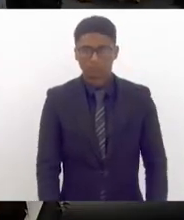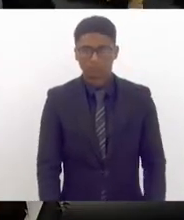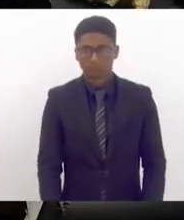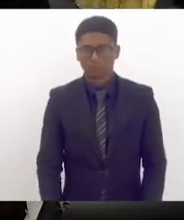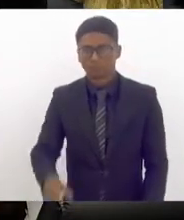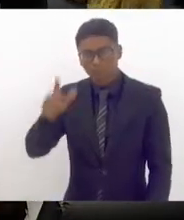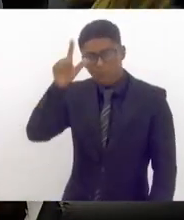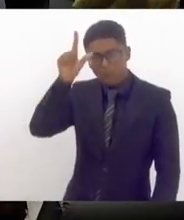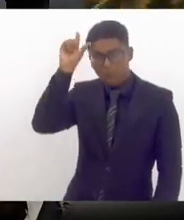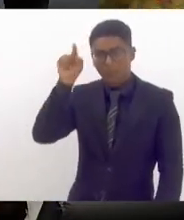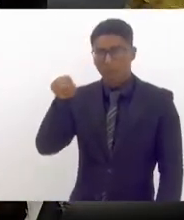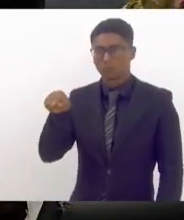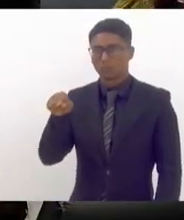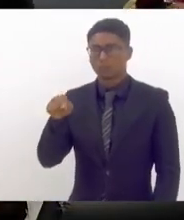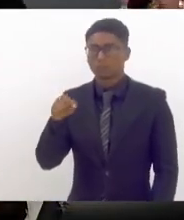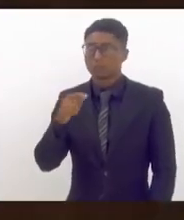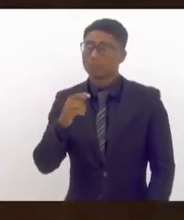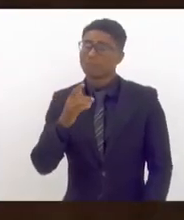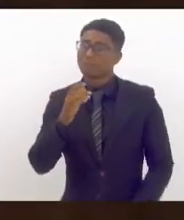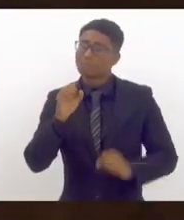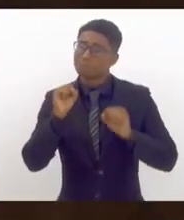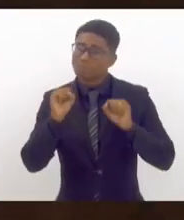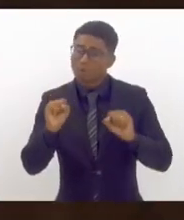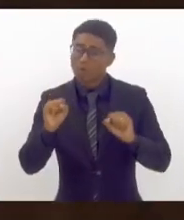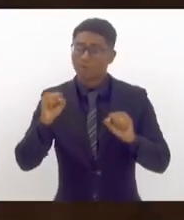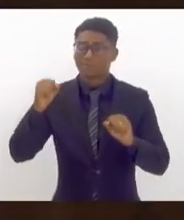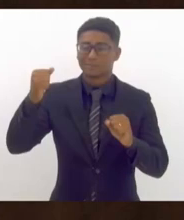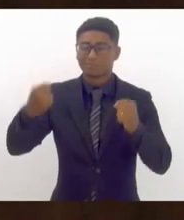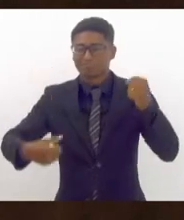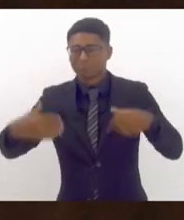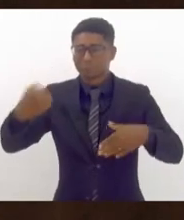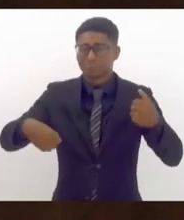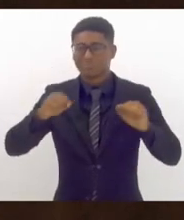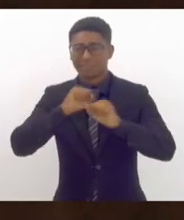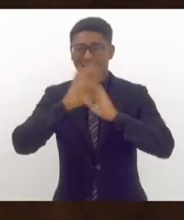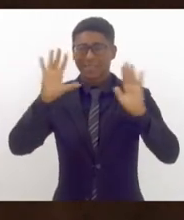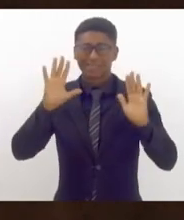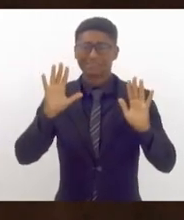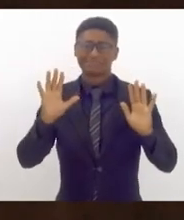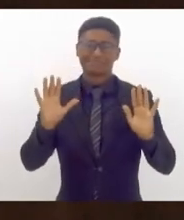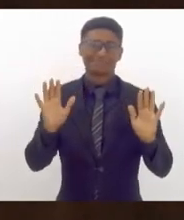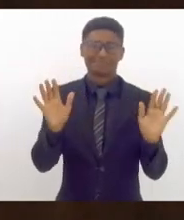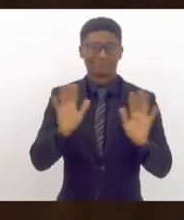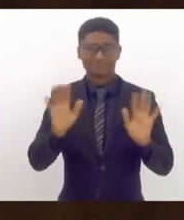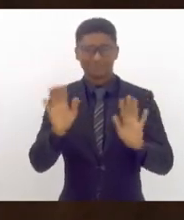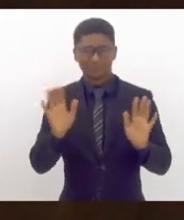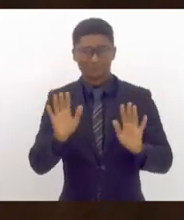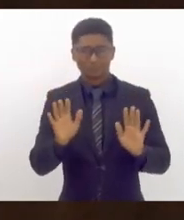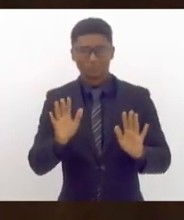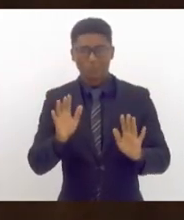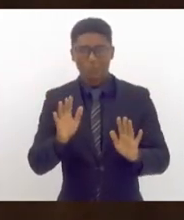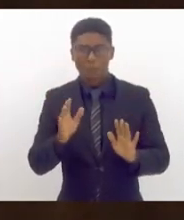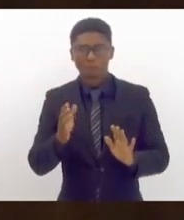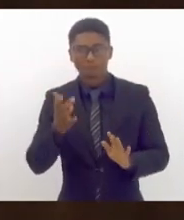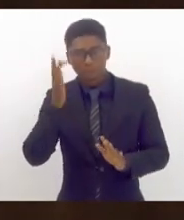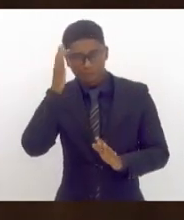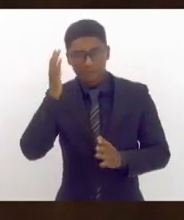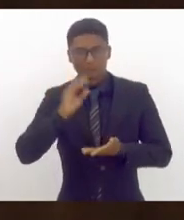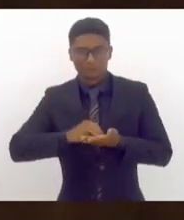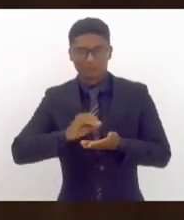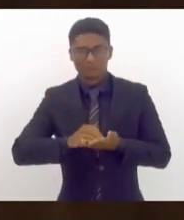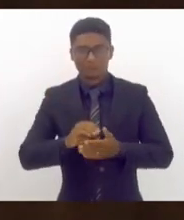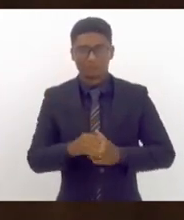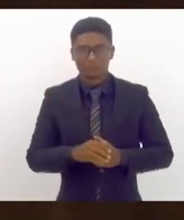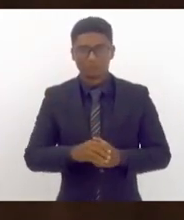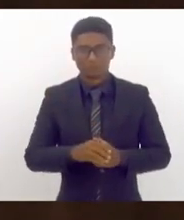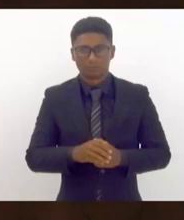Luiz Paulo, talvez eu não tenha me expressado da maneira como eu pudesse, como o senhor pudesse ter entendido, talvez eu tenha me expressado mal.